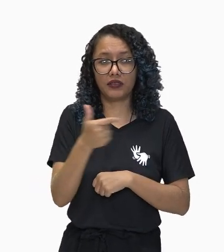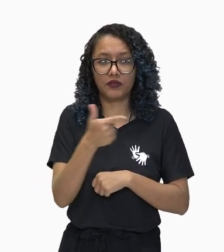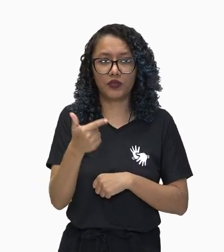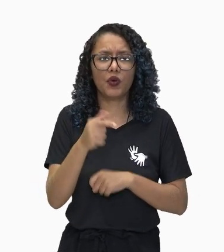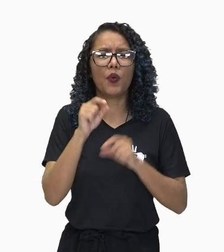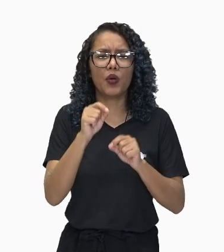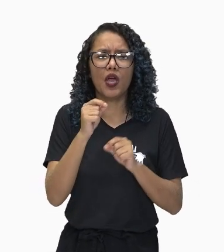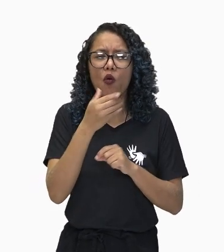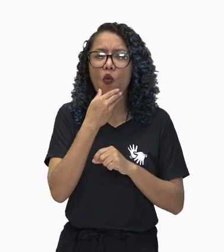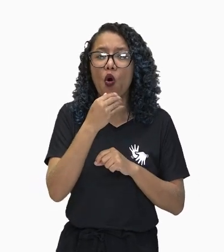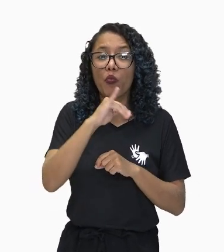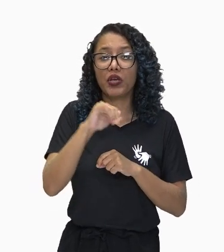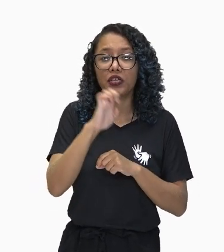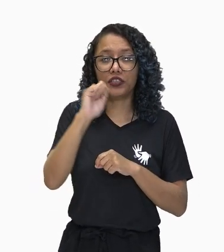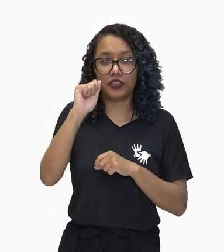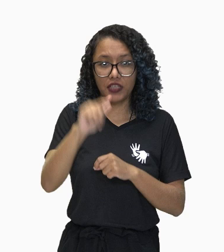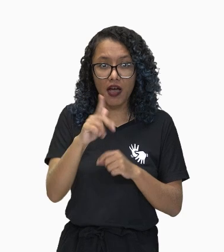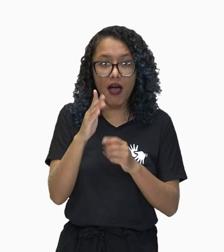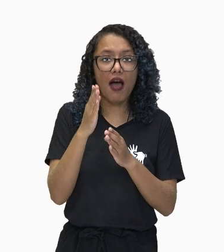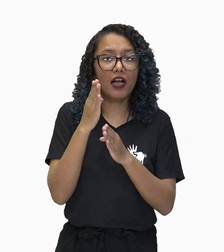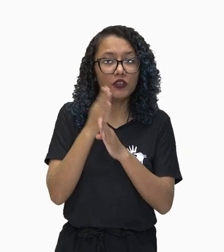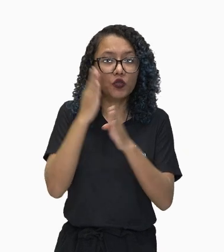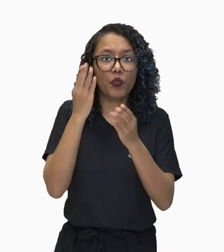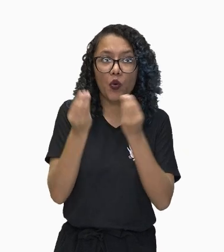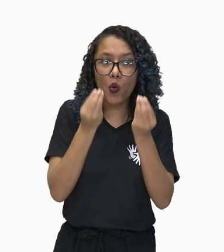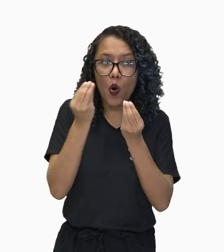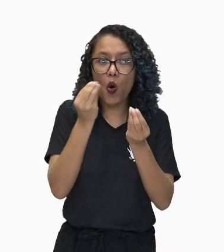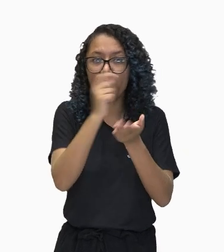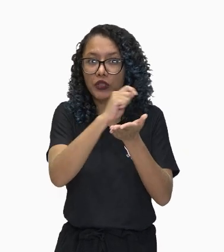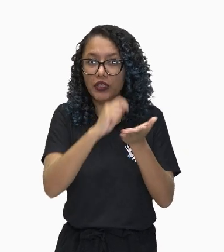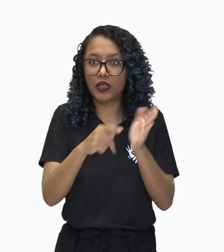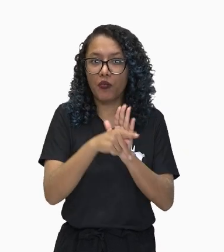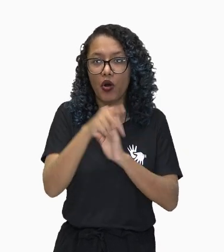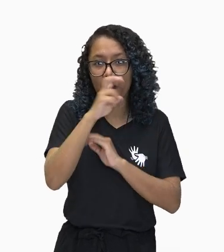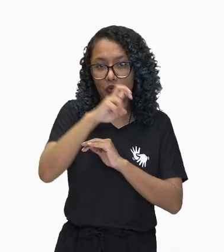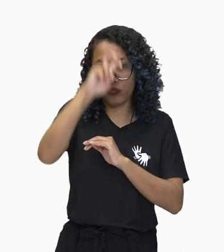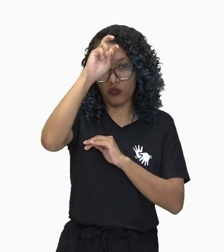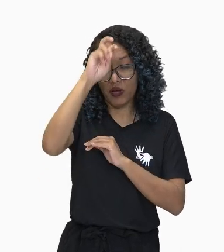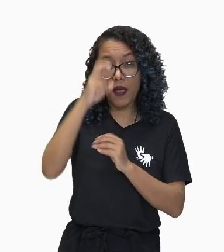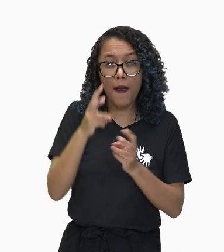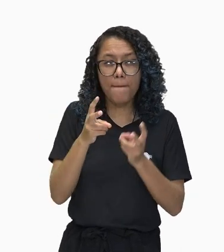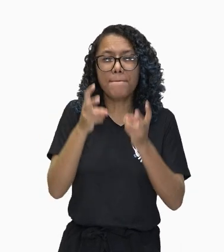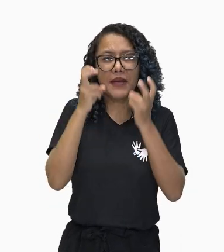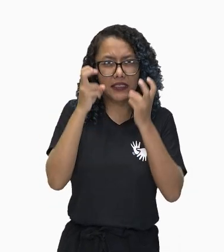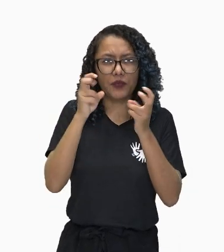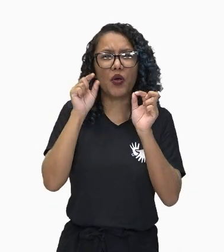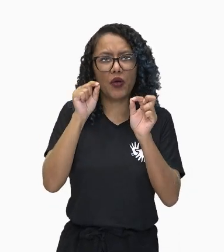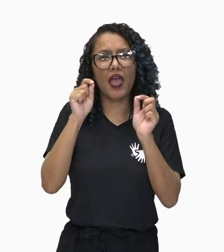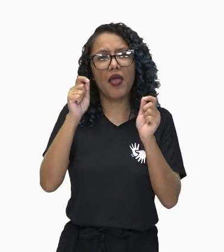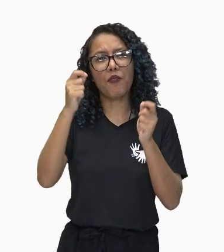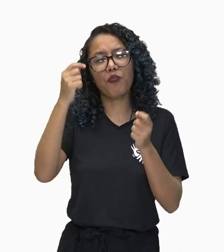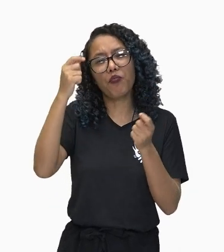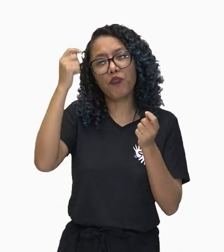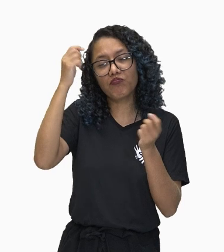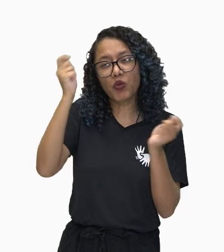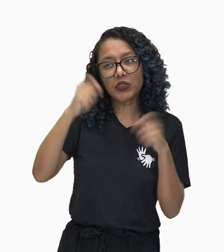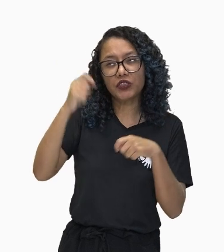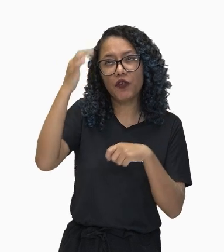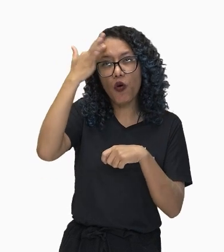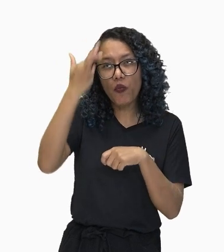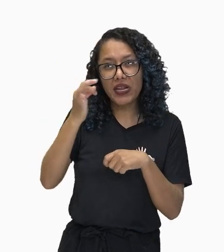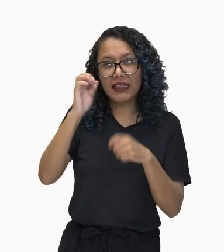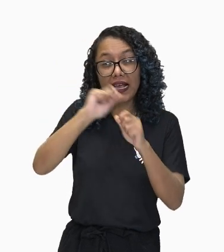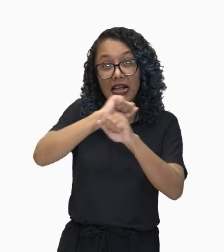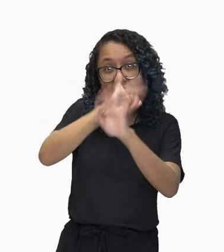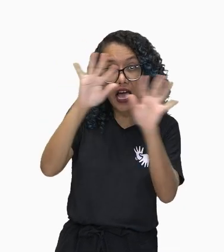hieróglifos, a escrita sagrada da Pedra de Roseta, foi possível compreender a cultura egípcia. Olha só,